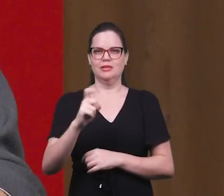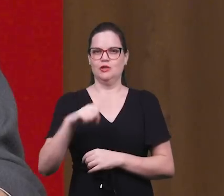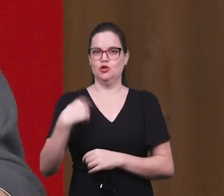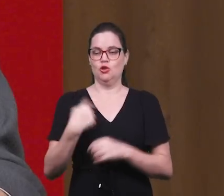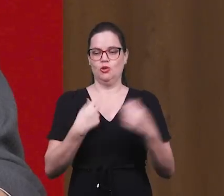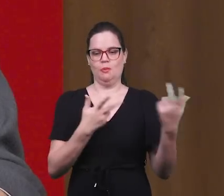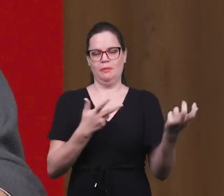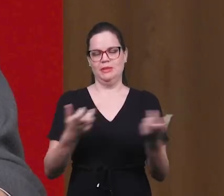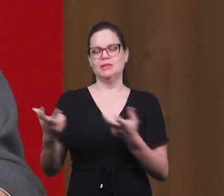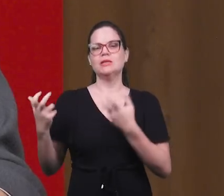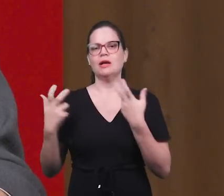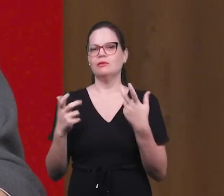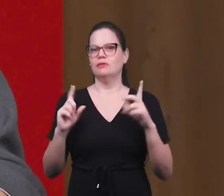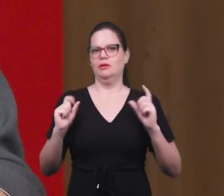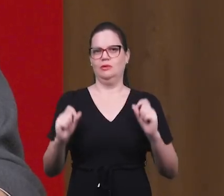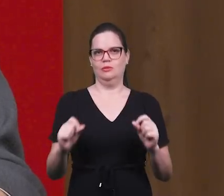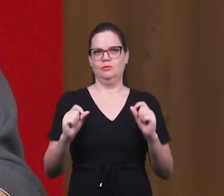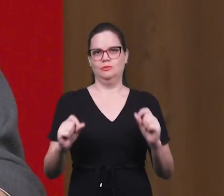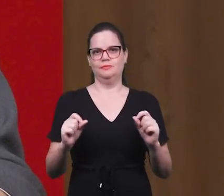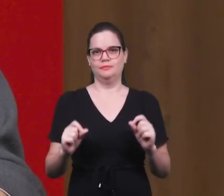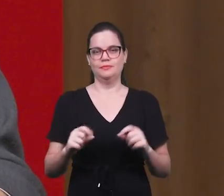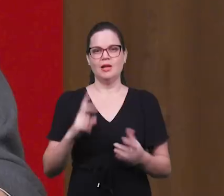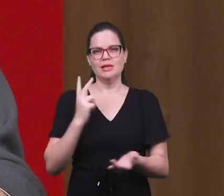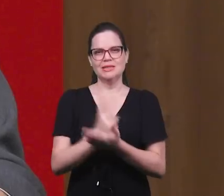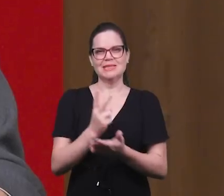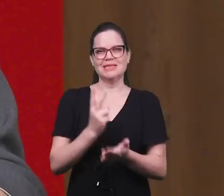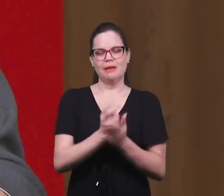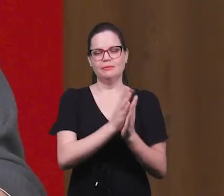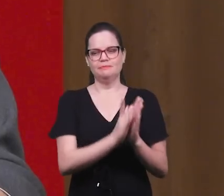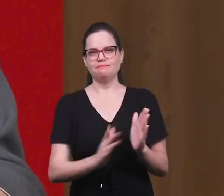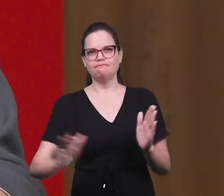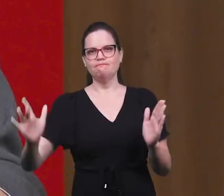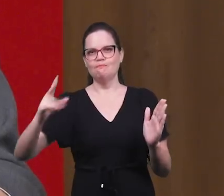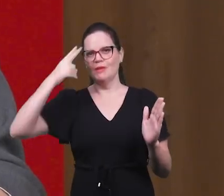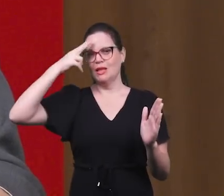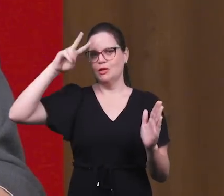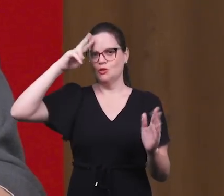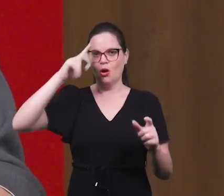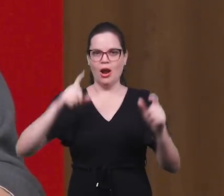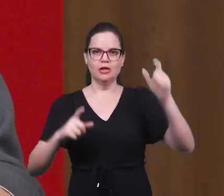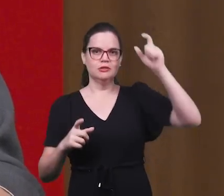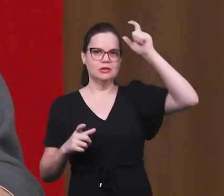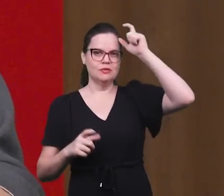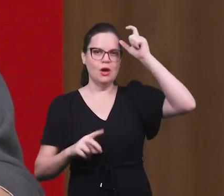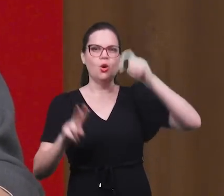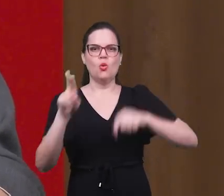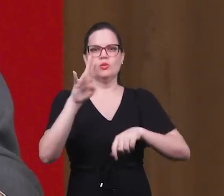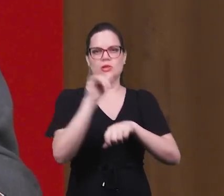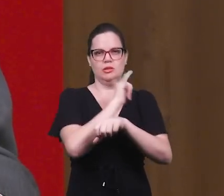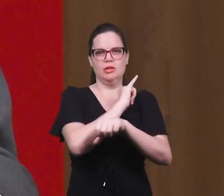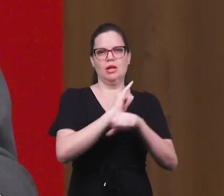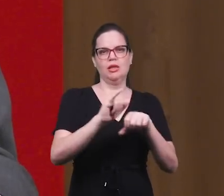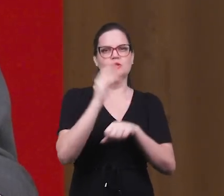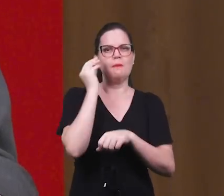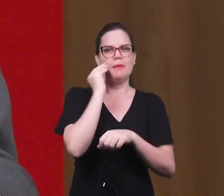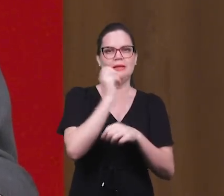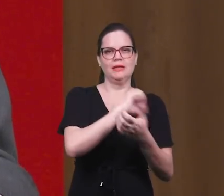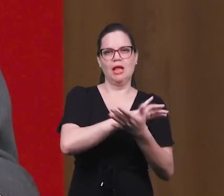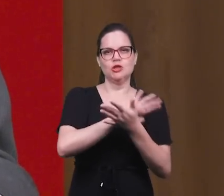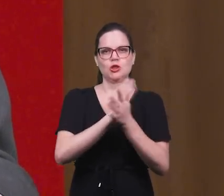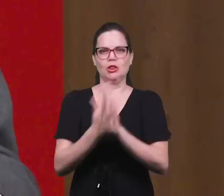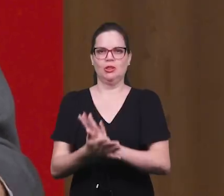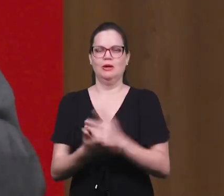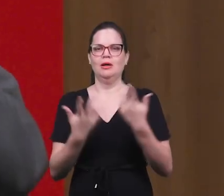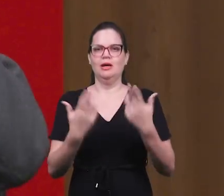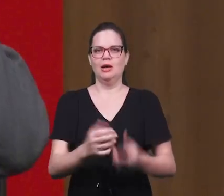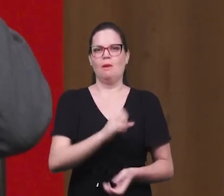não é, e nos acontecimentos, o adversário ele usa a arma para matar. Não é? Como as perseguições